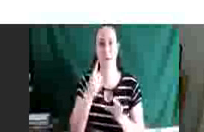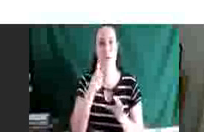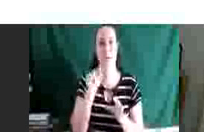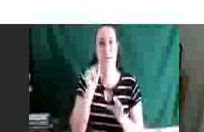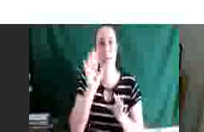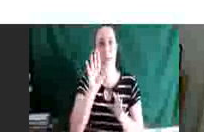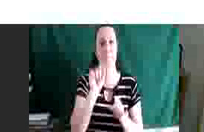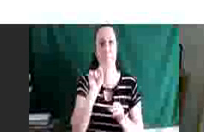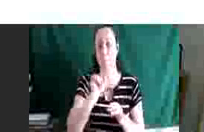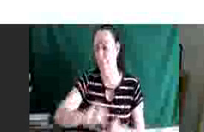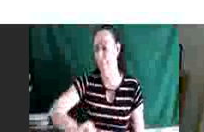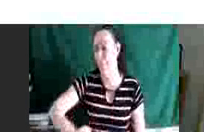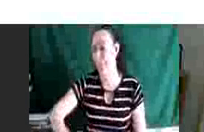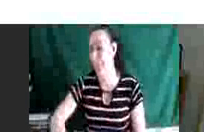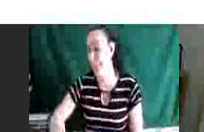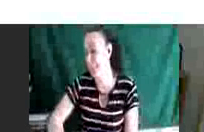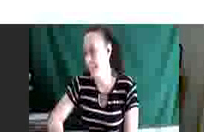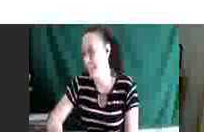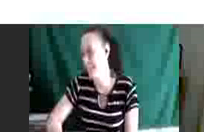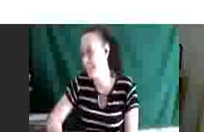Pergunta, Roberta?